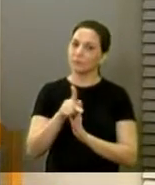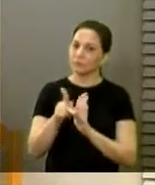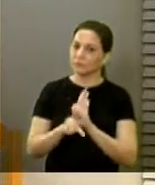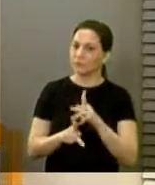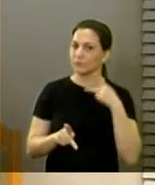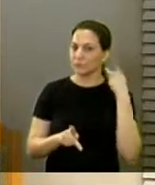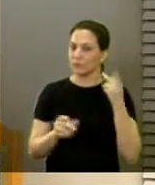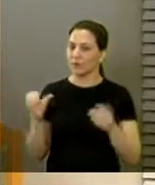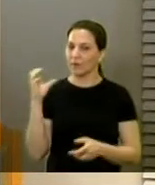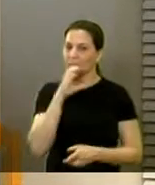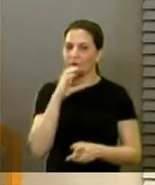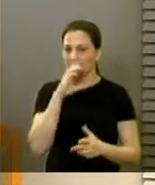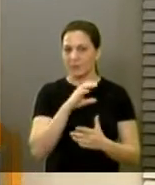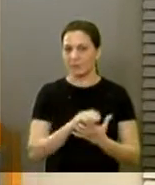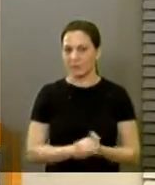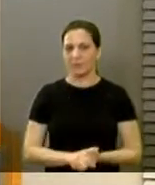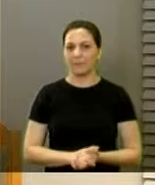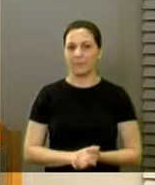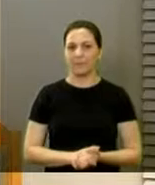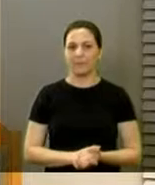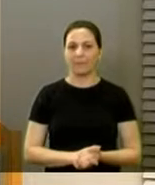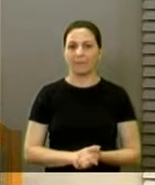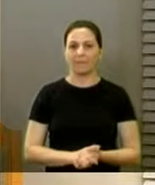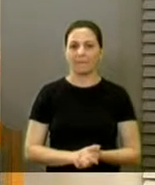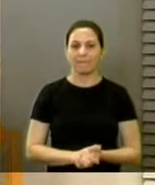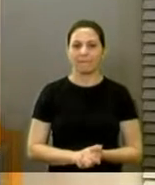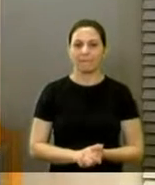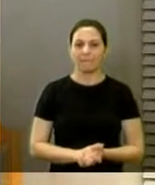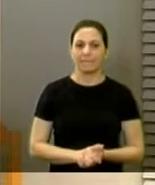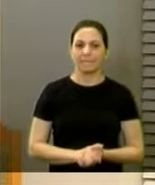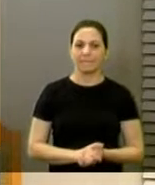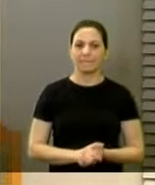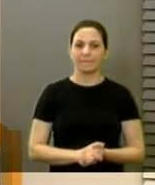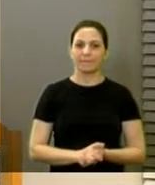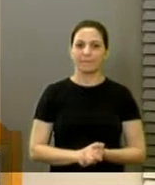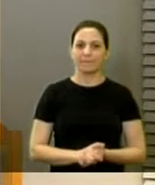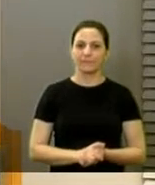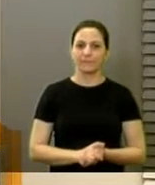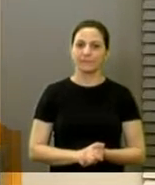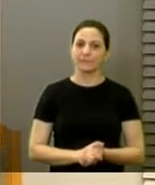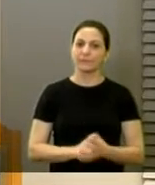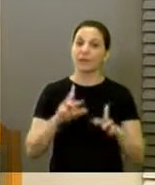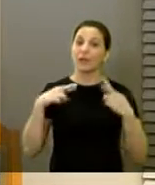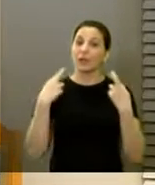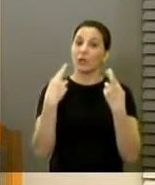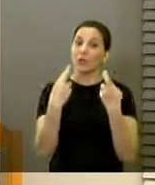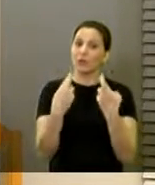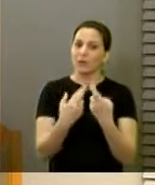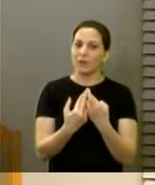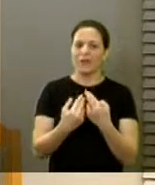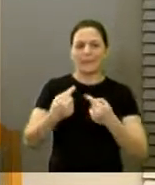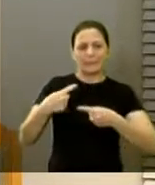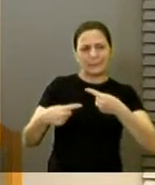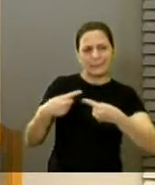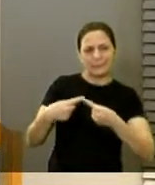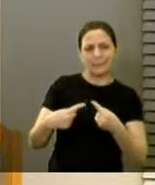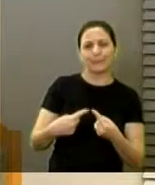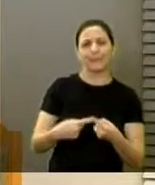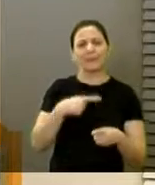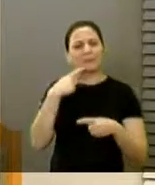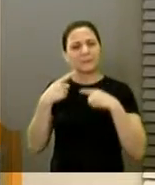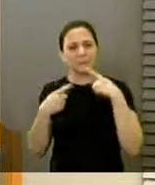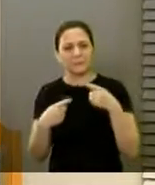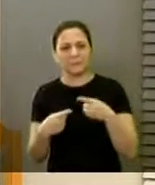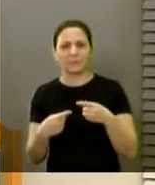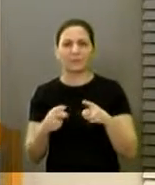rapidamente da questão da ó da sessão polêmica a oposição e os independentes